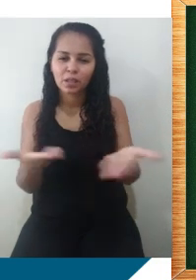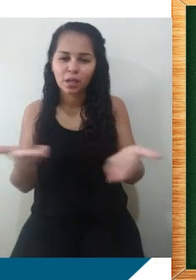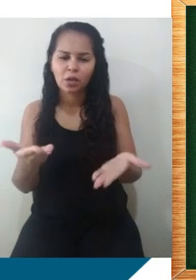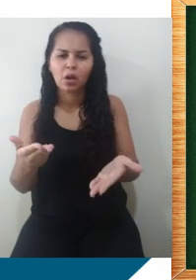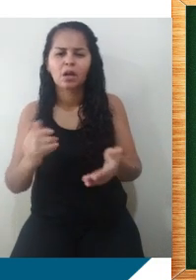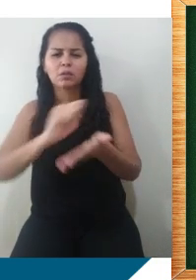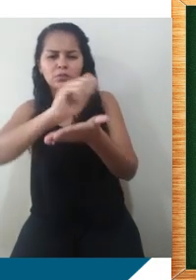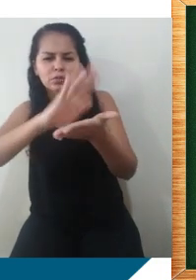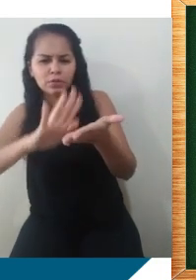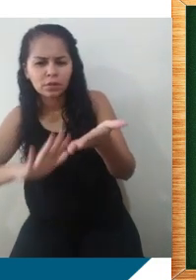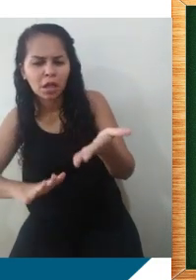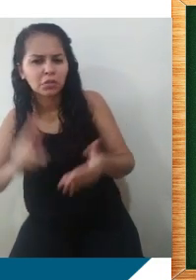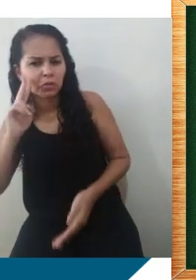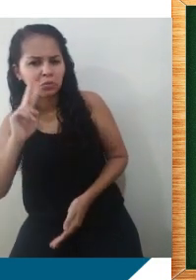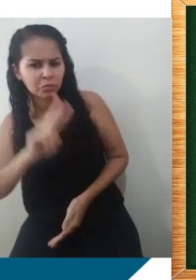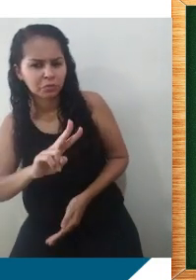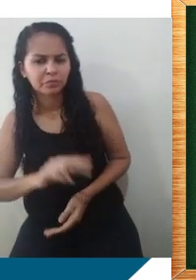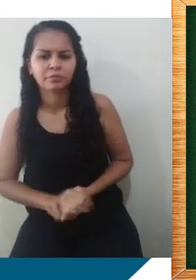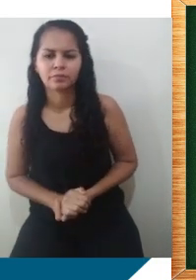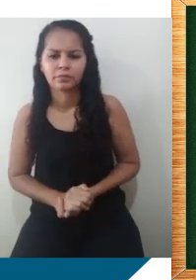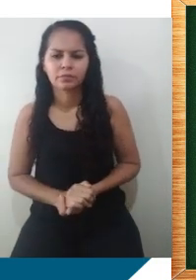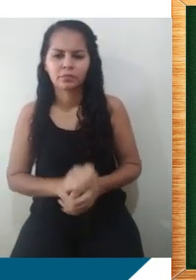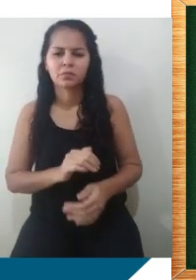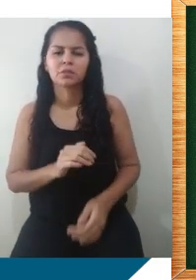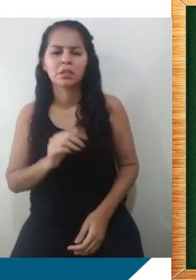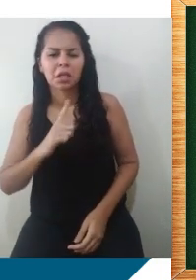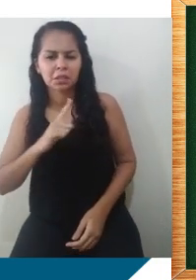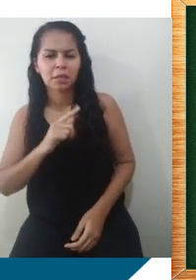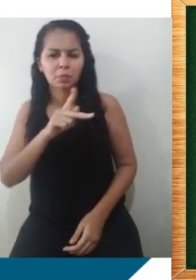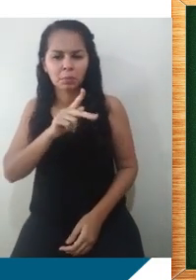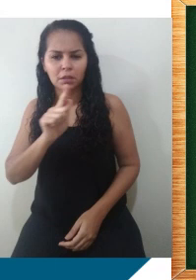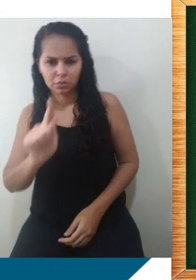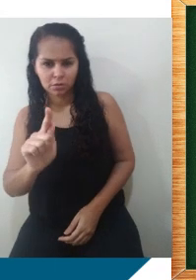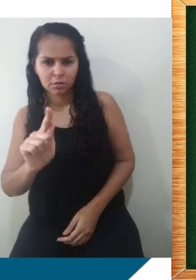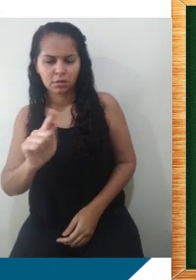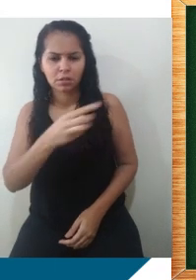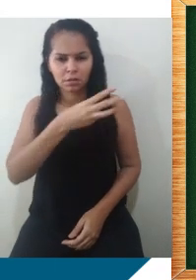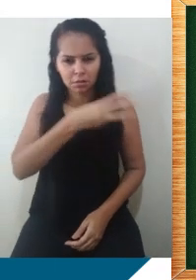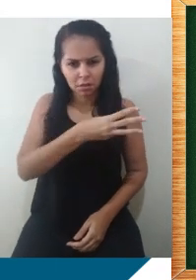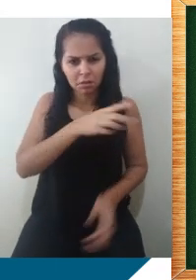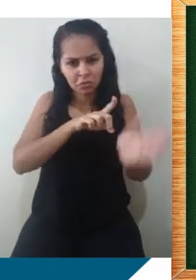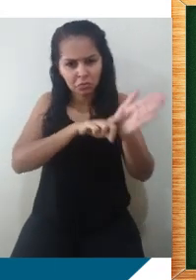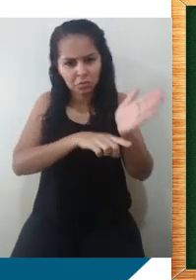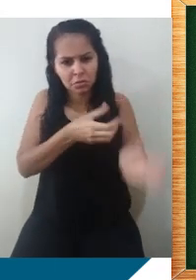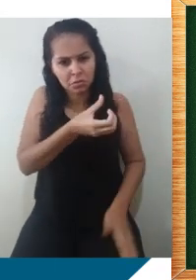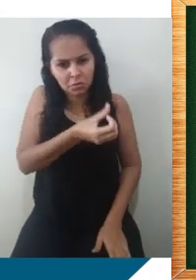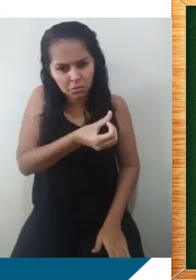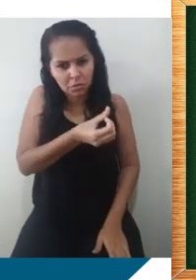geométrica 3, menos 6, 12, menos 24, reticências